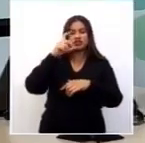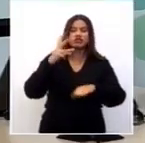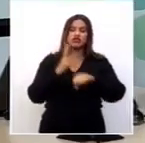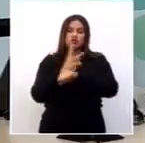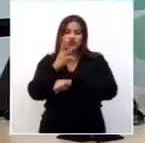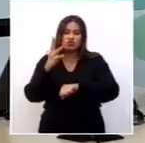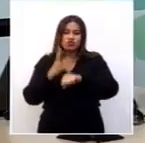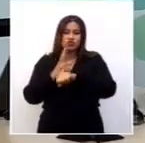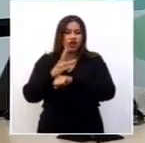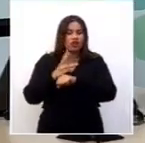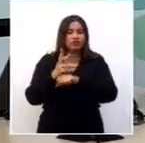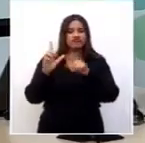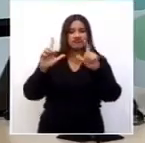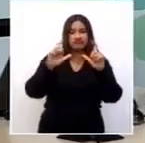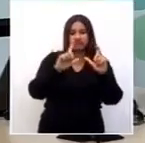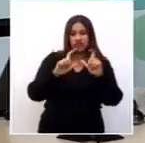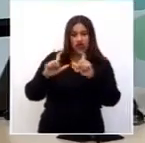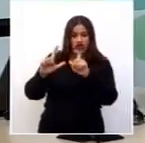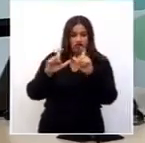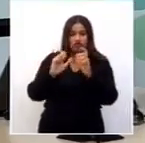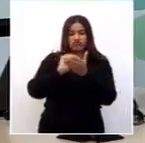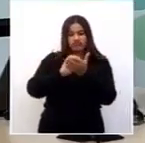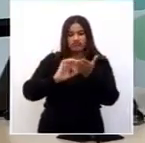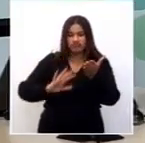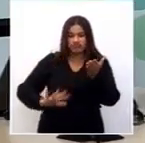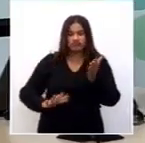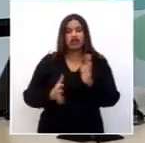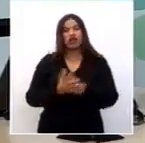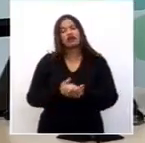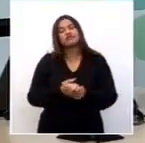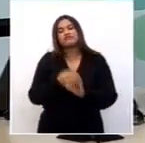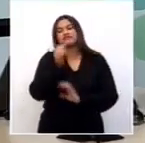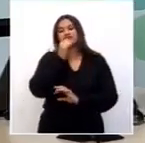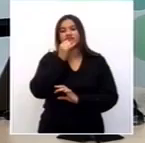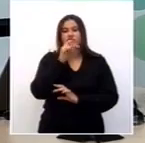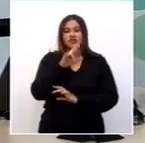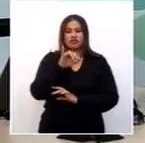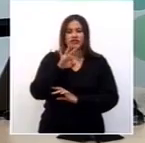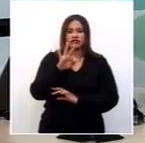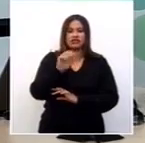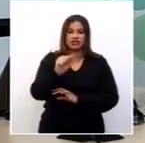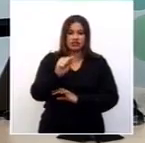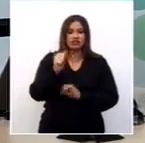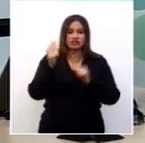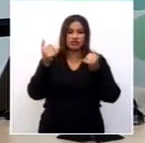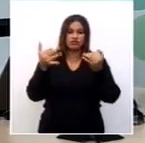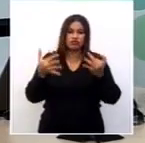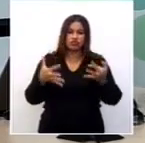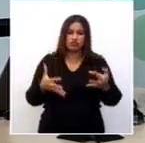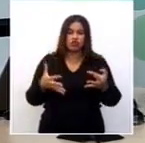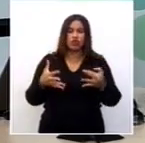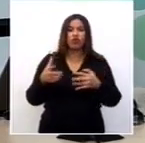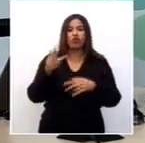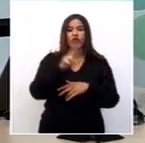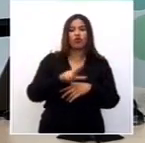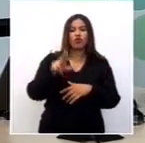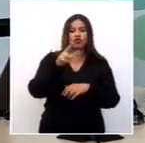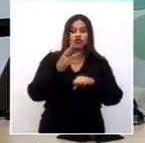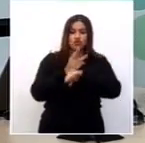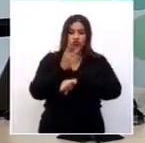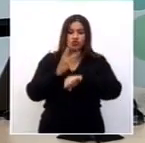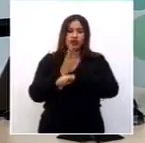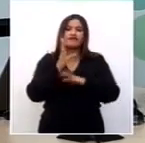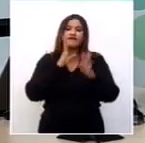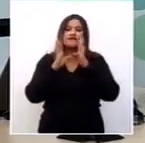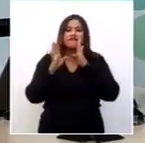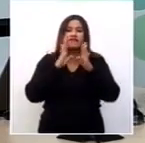inclusive, fotografias de atividades. Né? Por exemplo, a professora Rita de Cássia falou que tem utilizado WhatsApp,